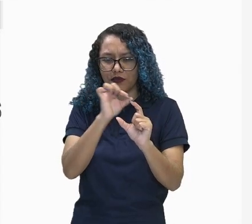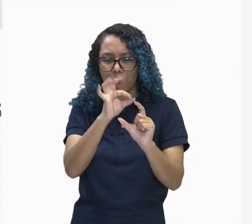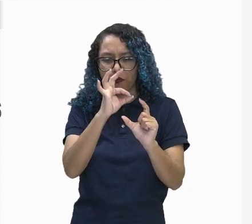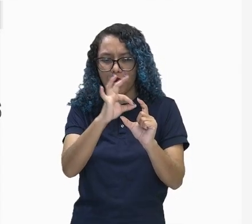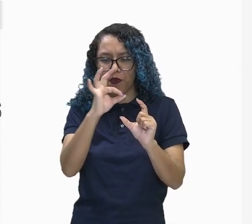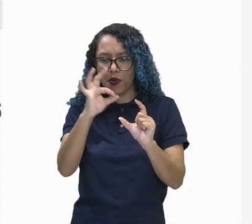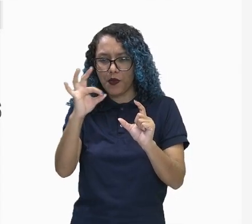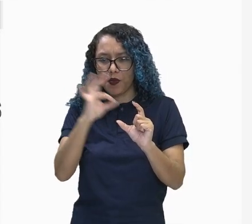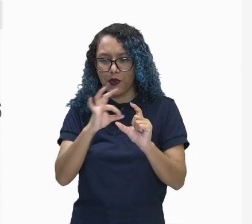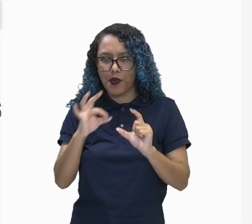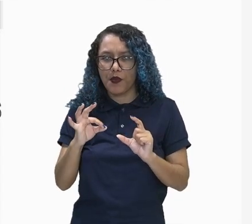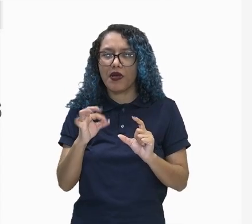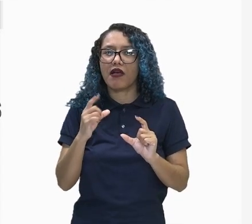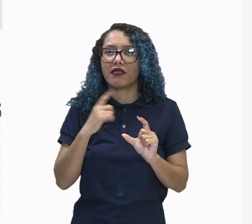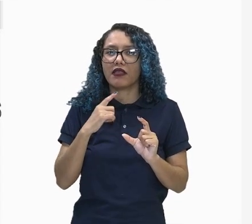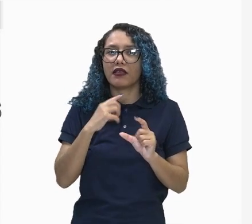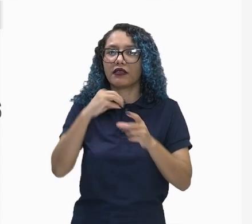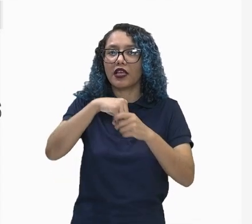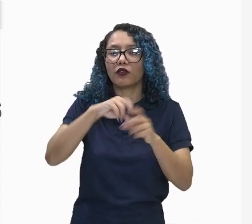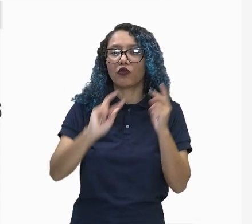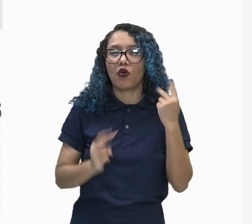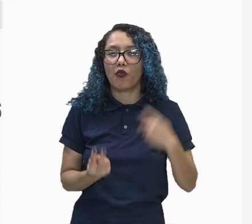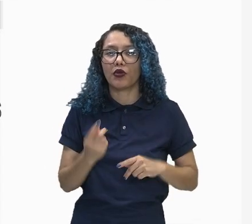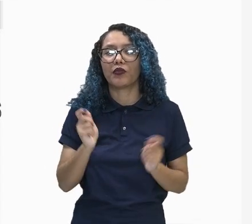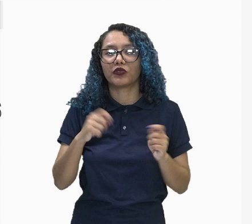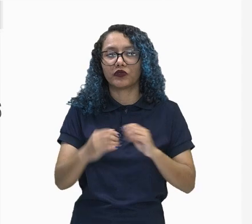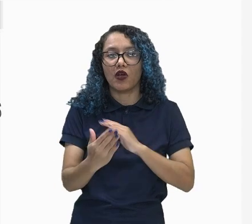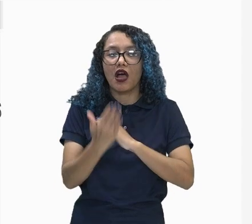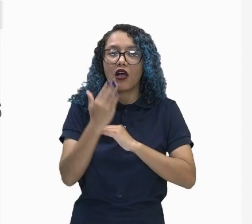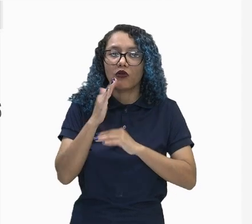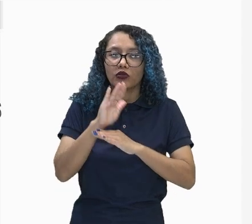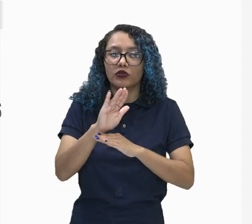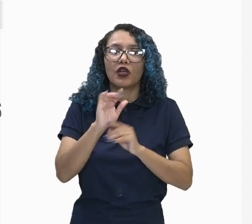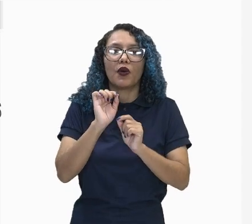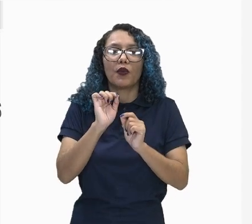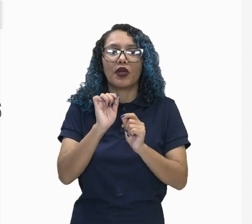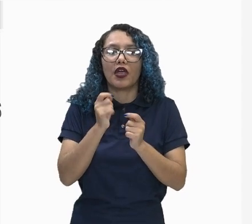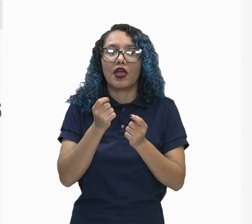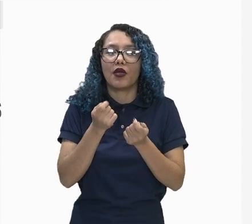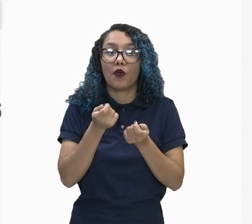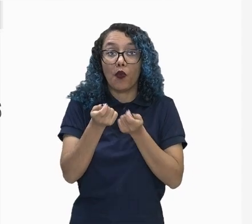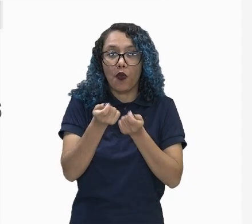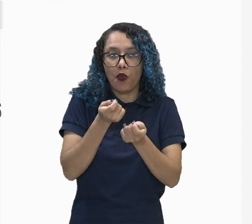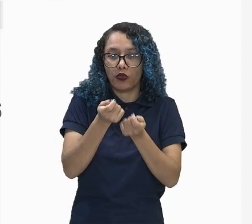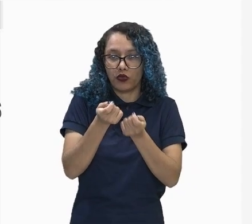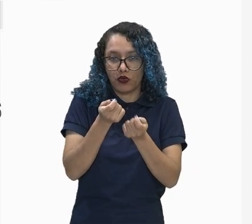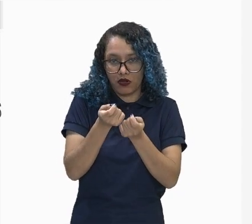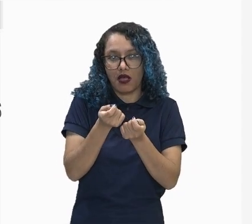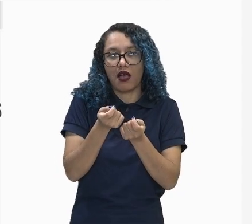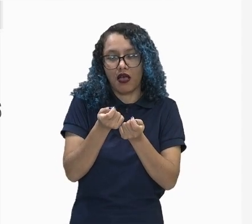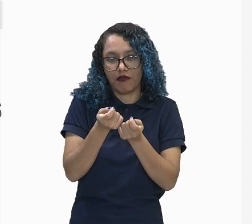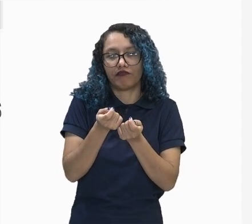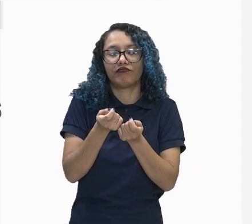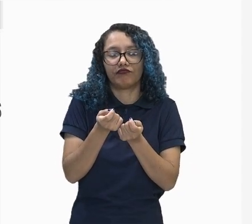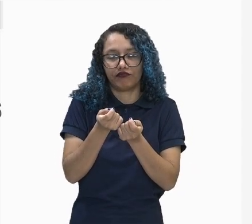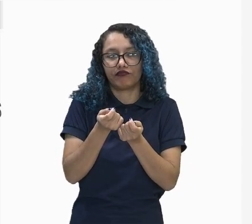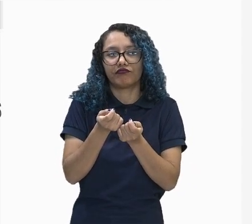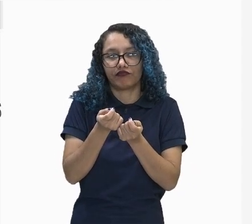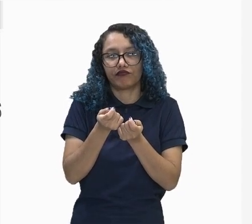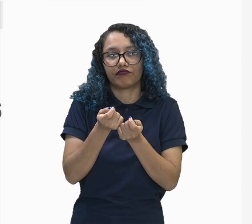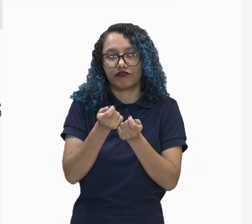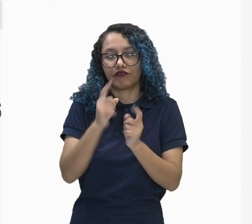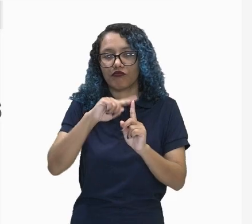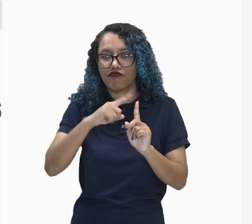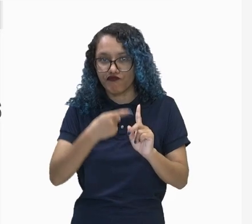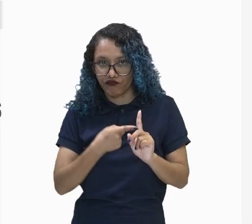dentro delas aqueles hormônios que vão ajudar, né, a dominar aí esse controle, a ter esse controle, né, da